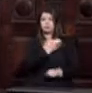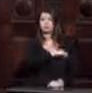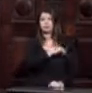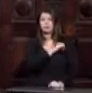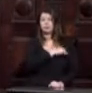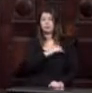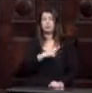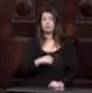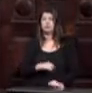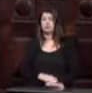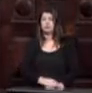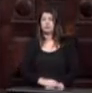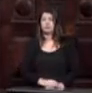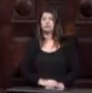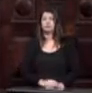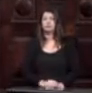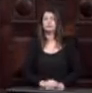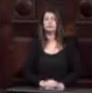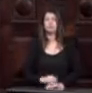Janeiro incluído,